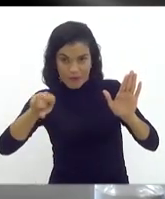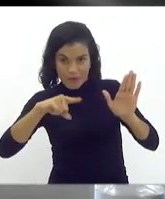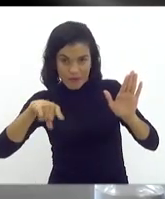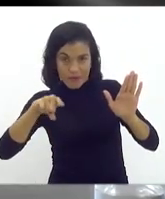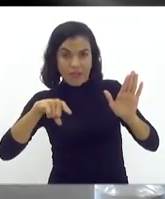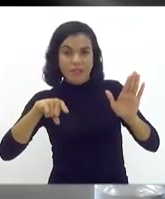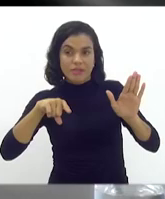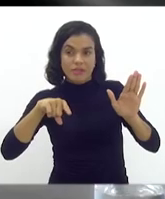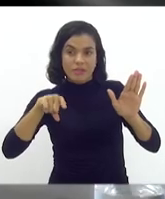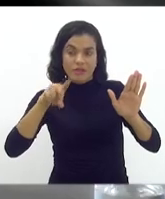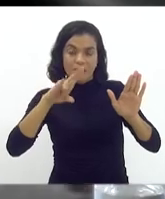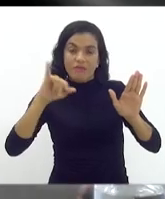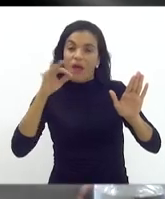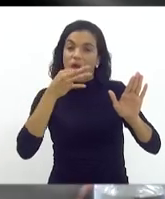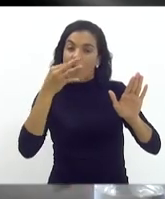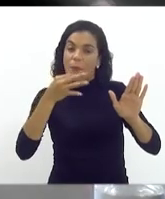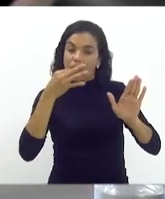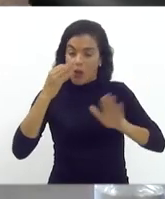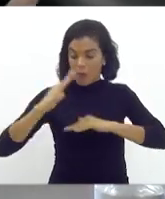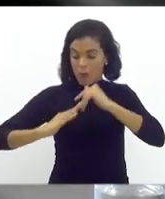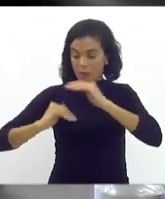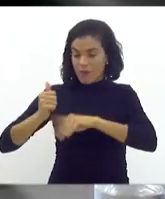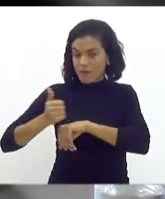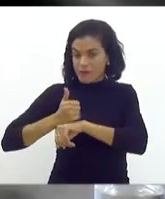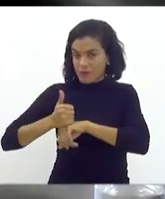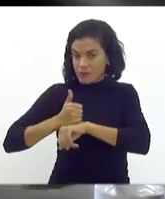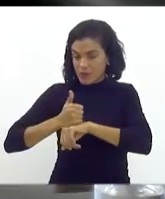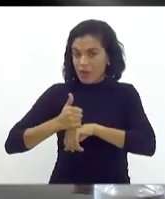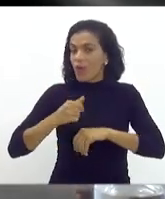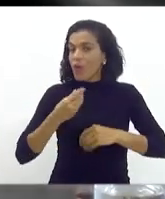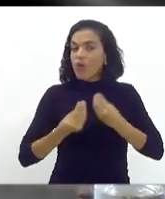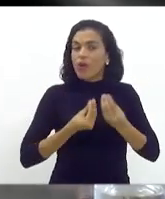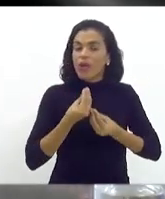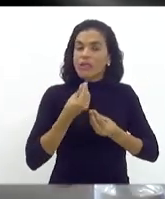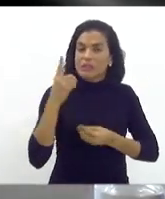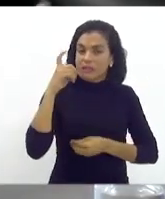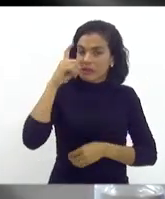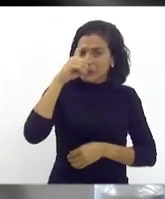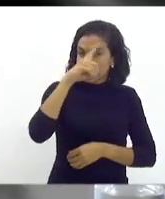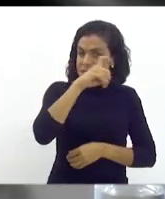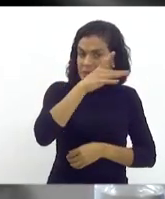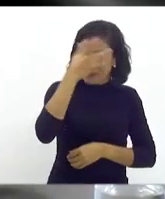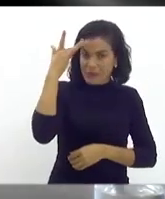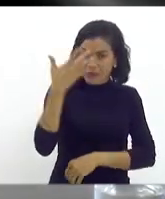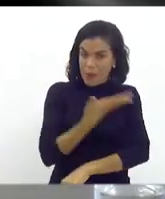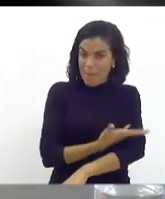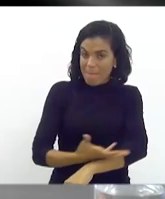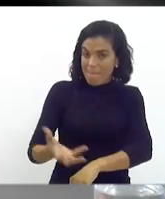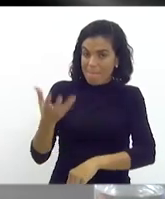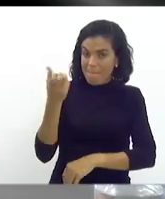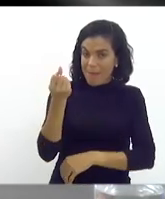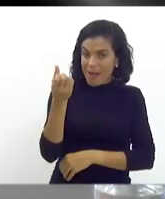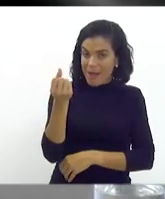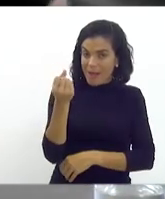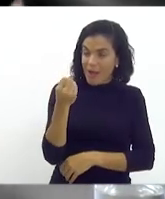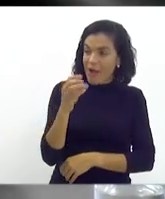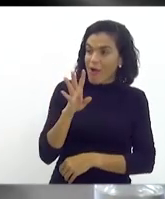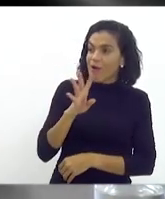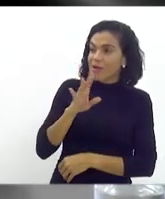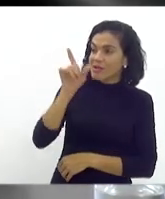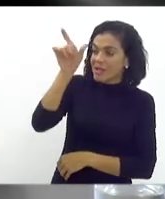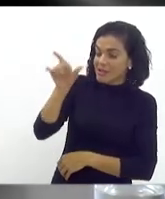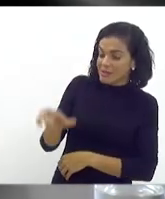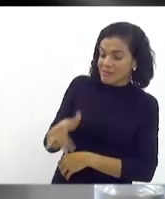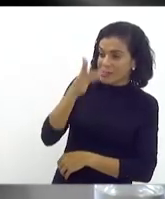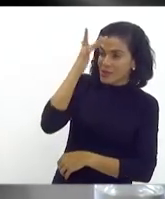ouvir essa opinião técnica ela menciona da dificuldade da pessoa branca reconhecer uma pessoa negra